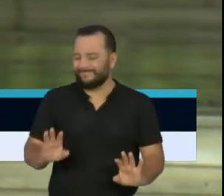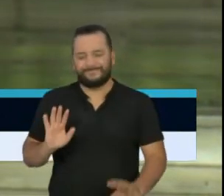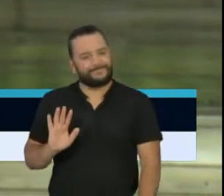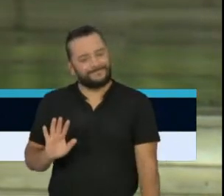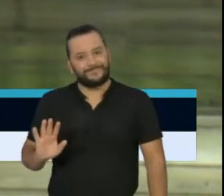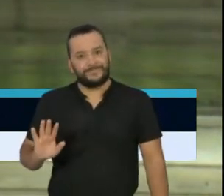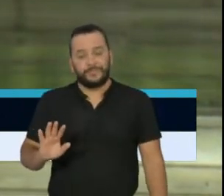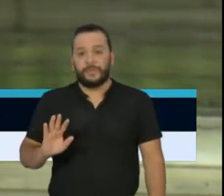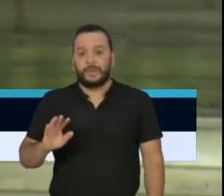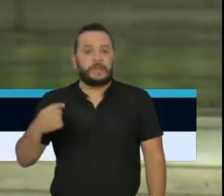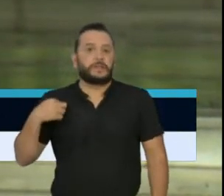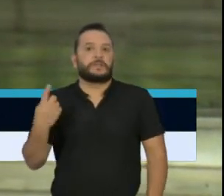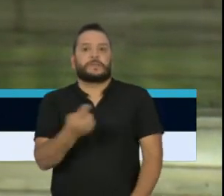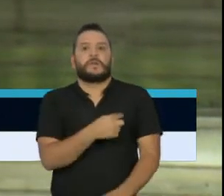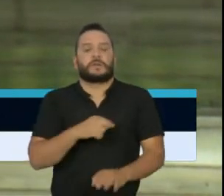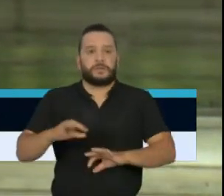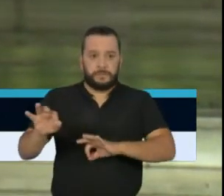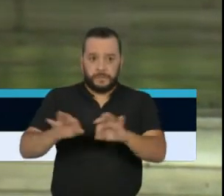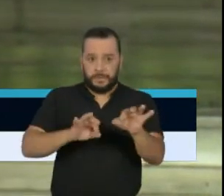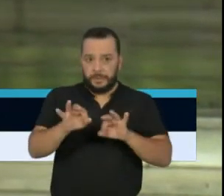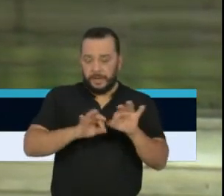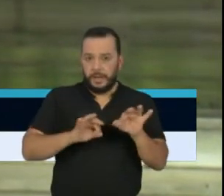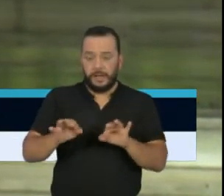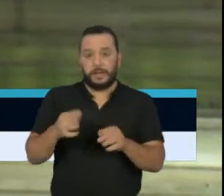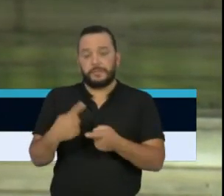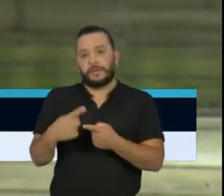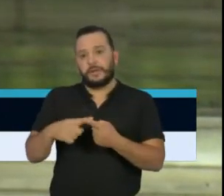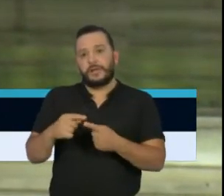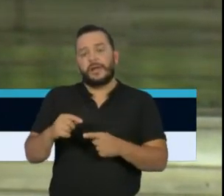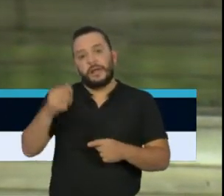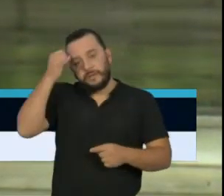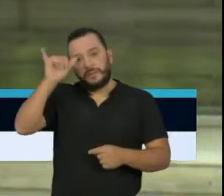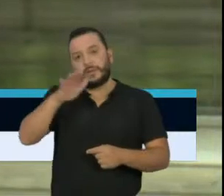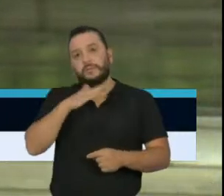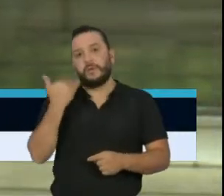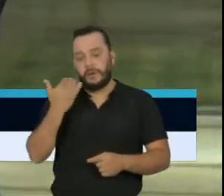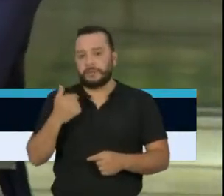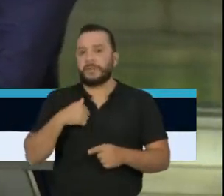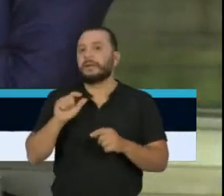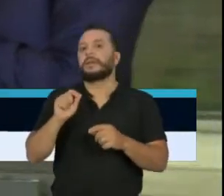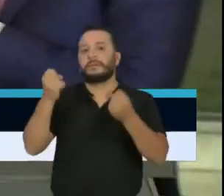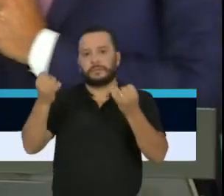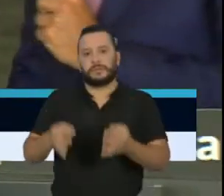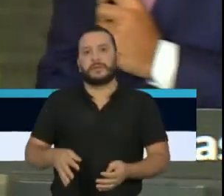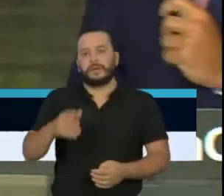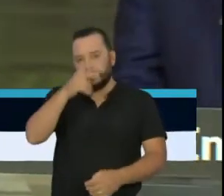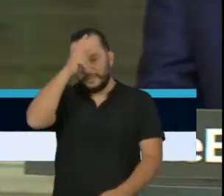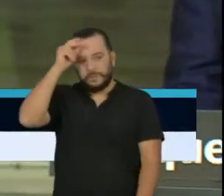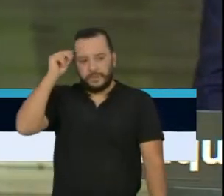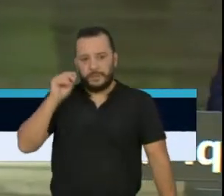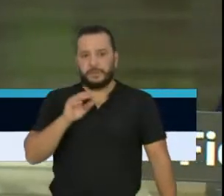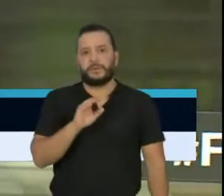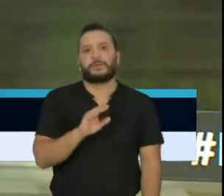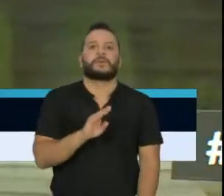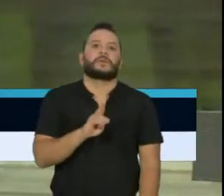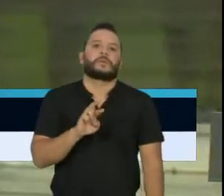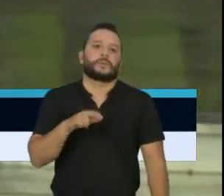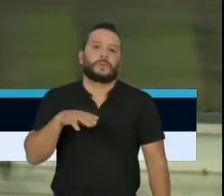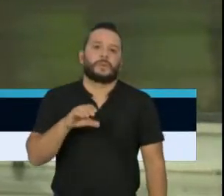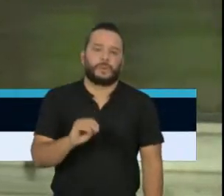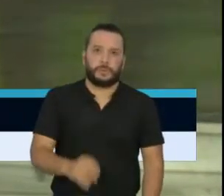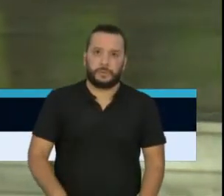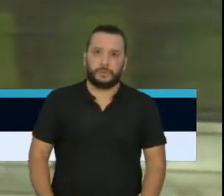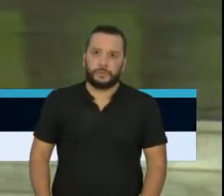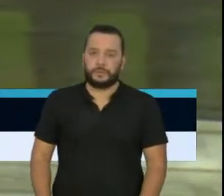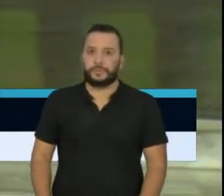a previsibilidade do número de mortes. Mas quem vai falar sobre isso é o prefeito da capital de São Paulo, Bruno Covas.